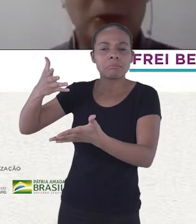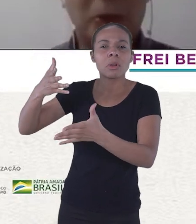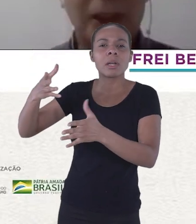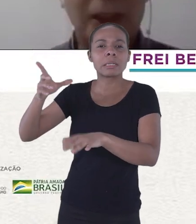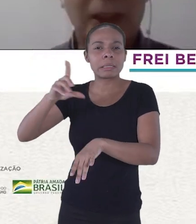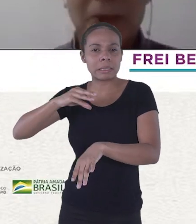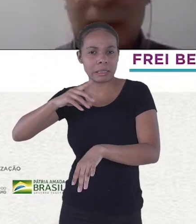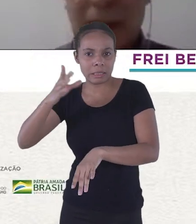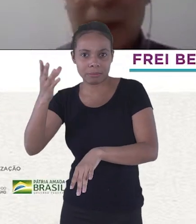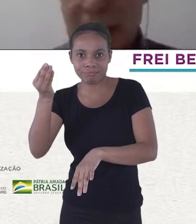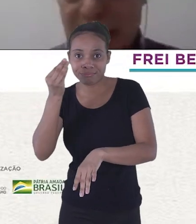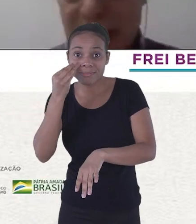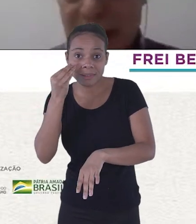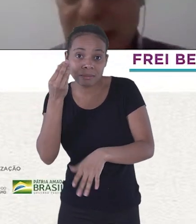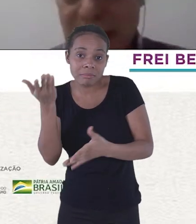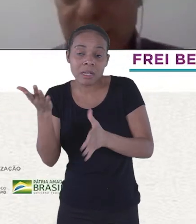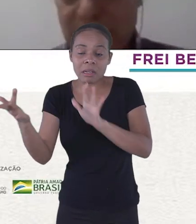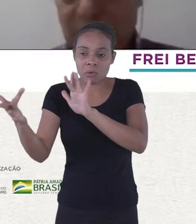Muito Humano,